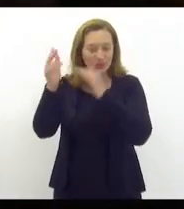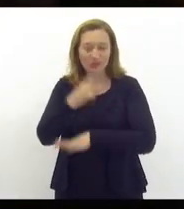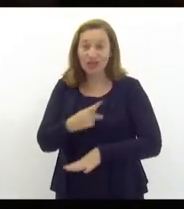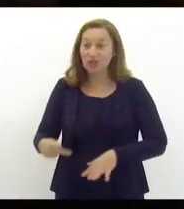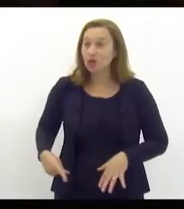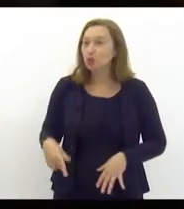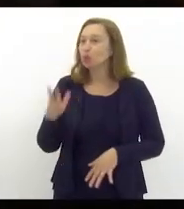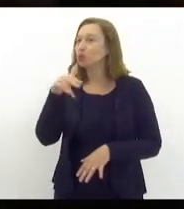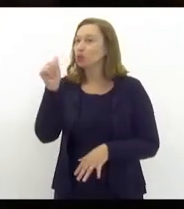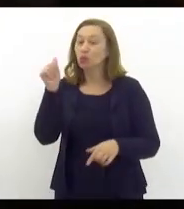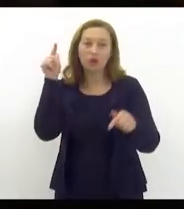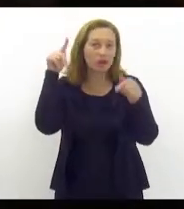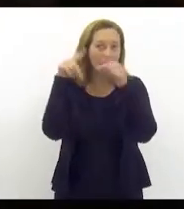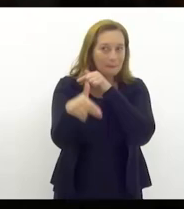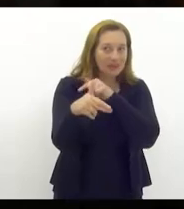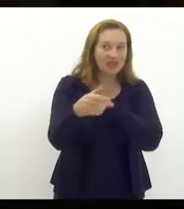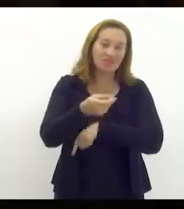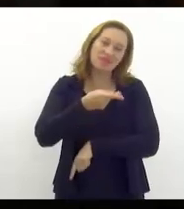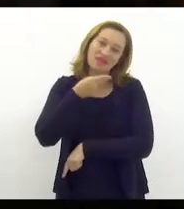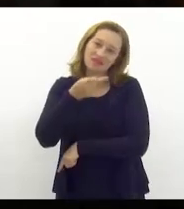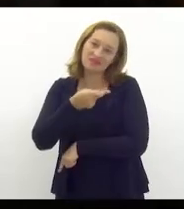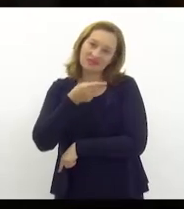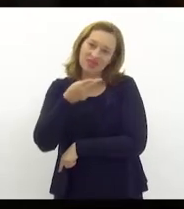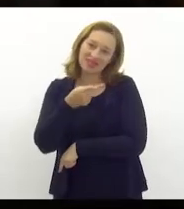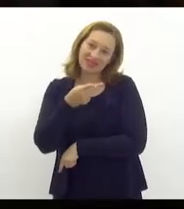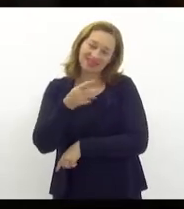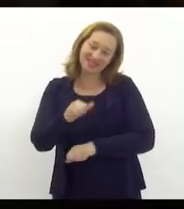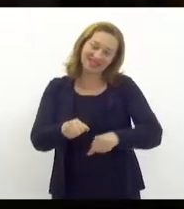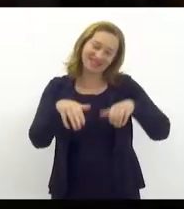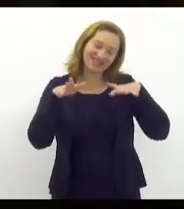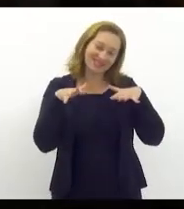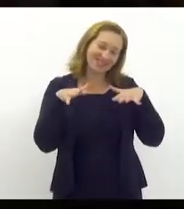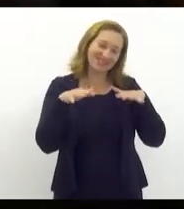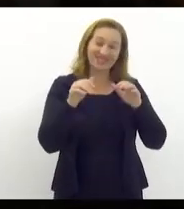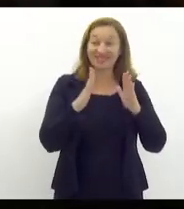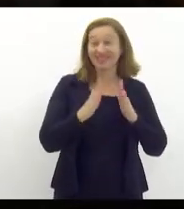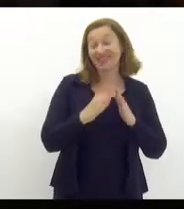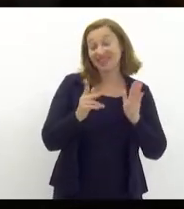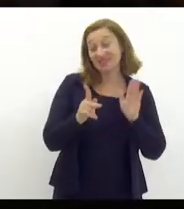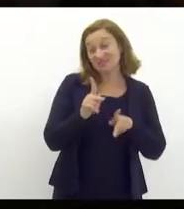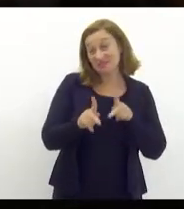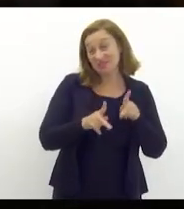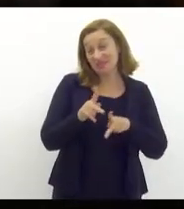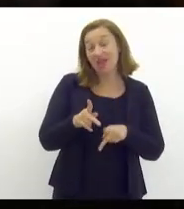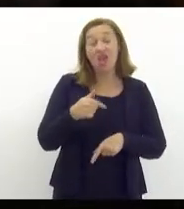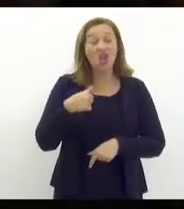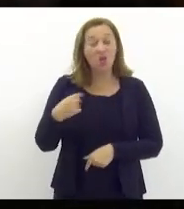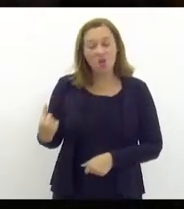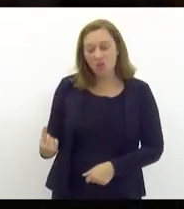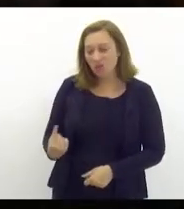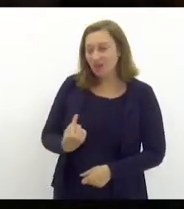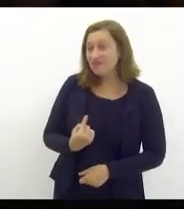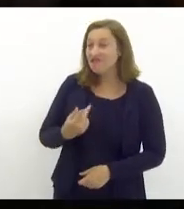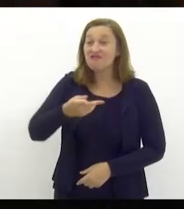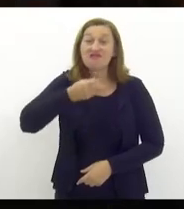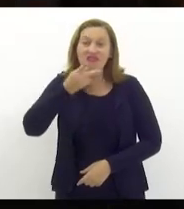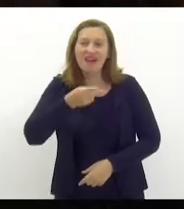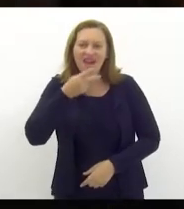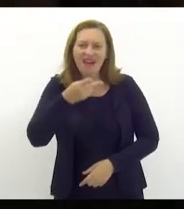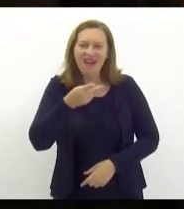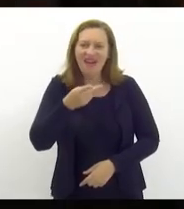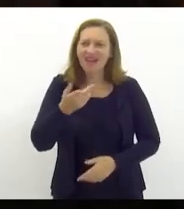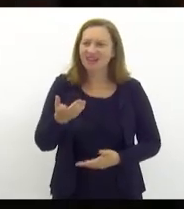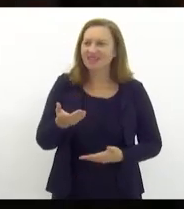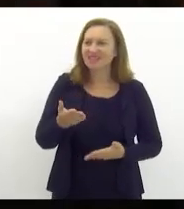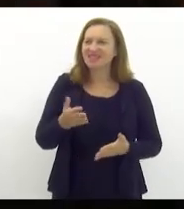jamais cortaria minha fala na Assembleia Legislativa, na Casa do Povo. Eu venho aqui dizer aí das